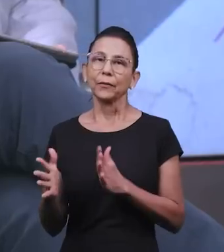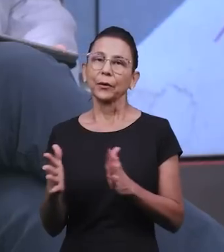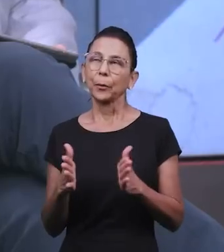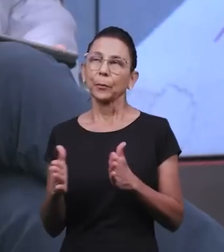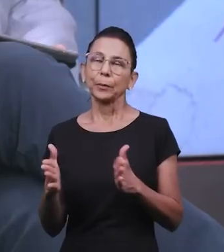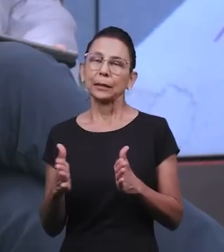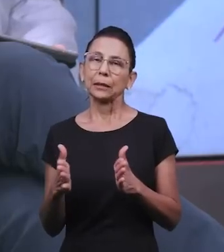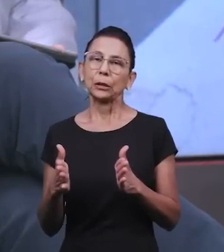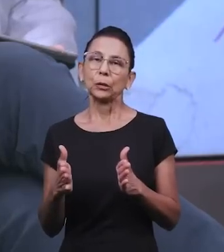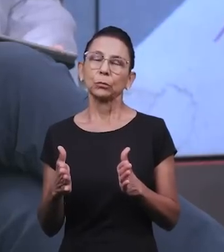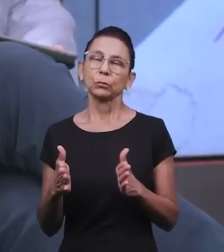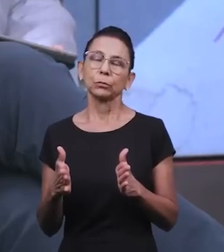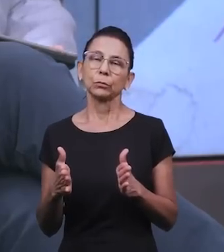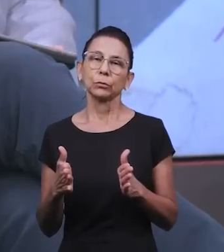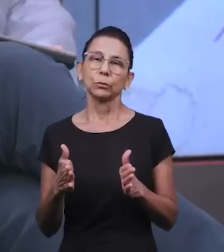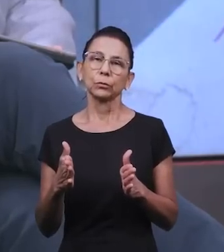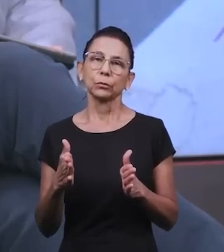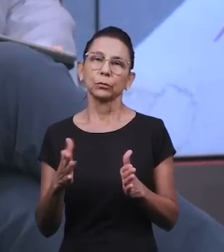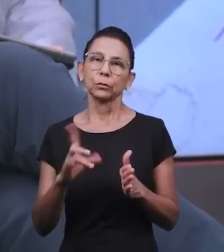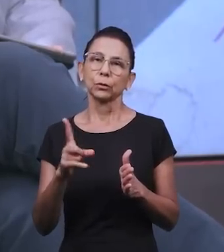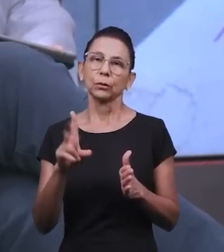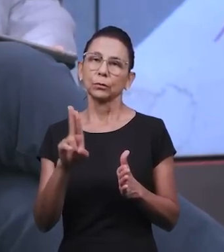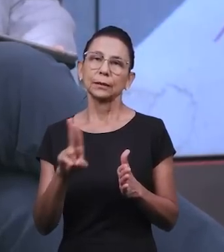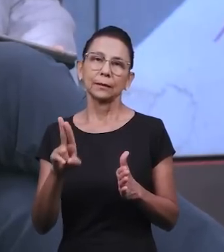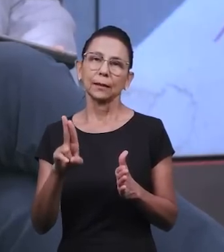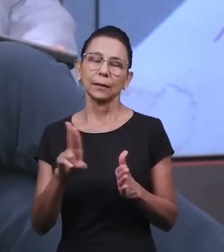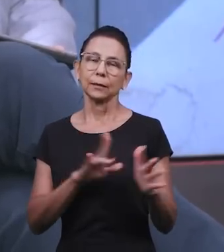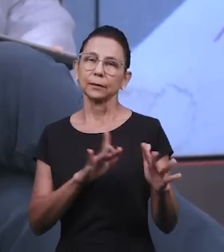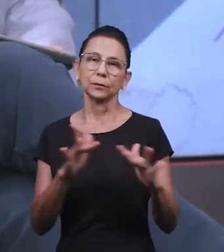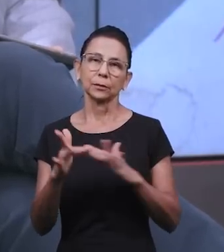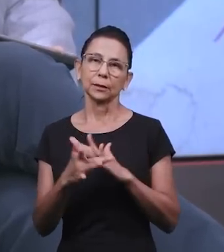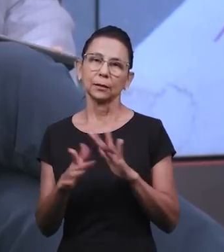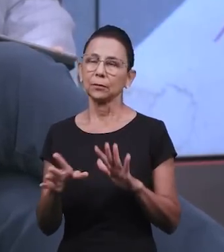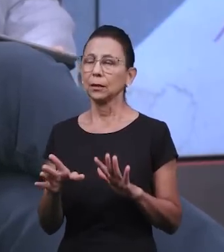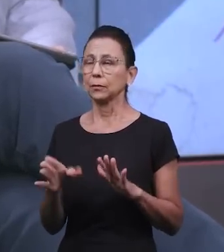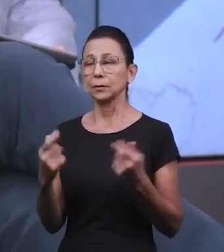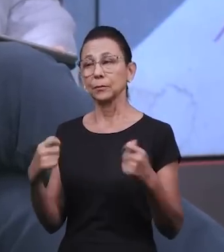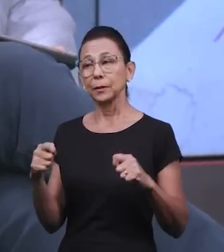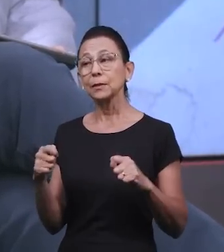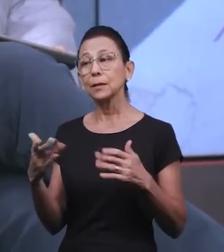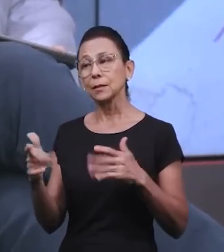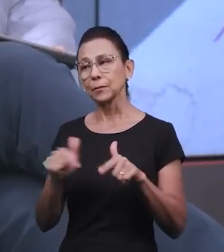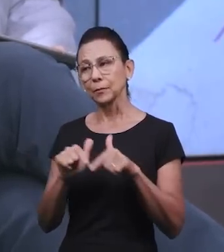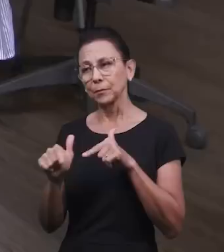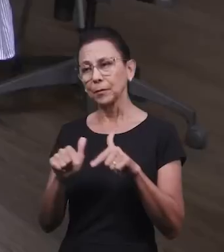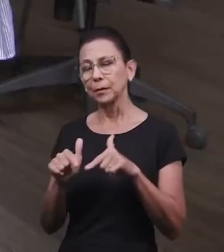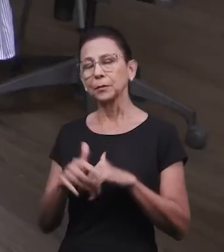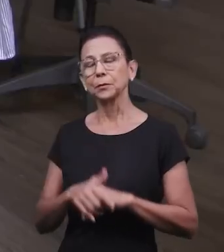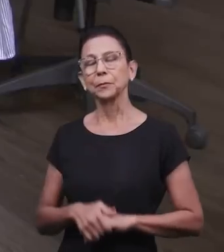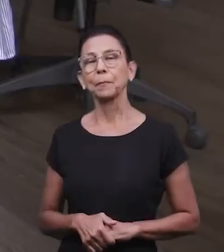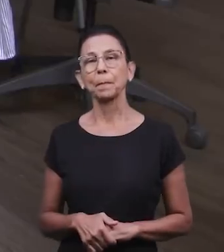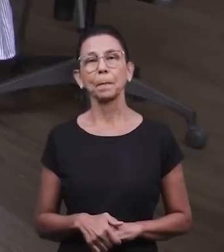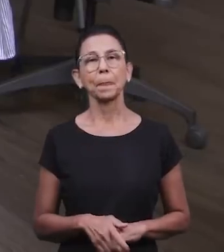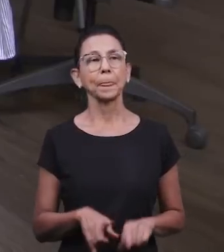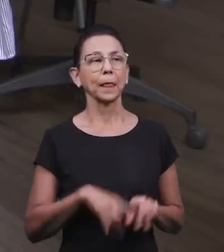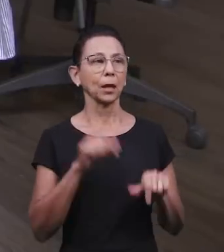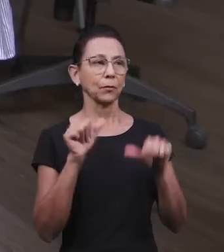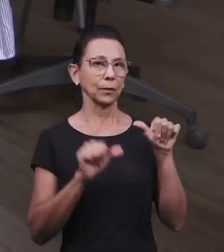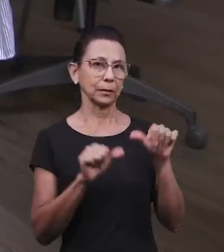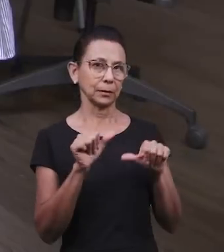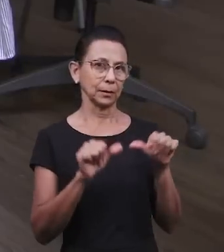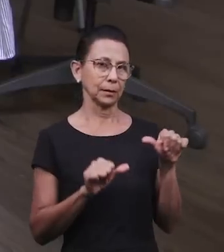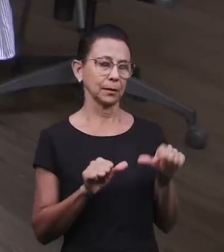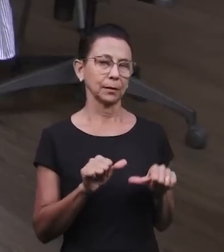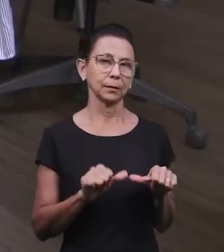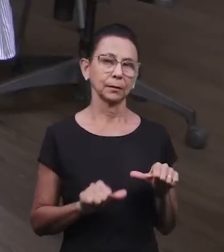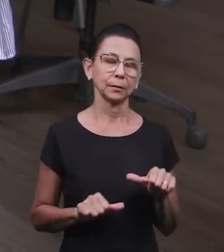ser, inclusive, benéficas tanto para a pessoa como para o ambiente social onde ela está. E aí a gente tem que analisar, inclusive, né,